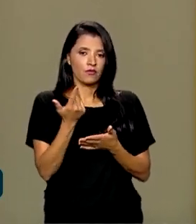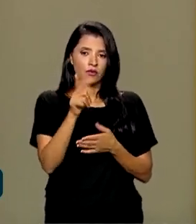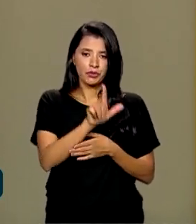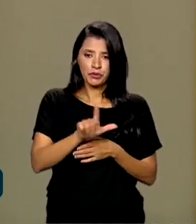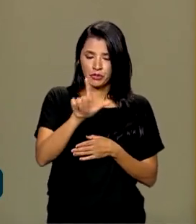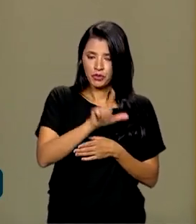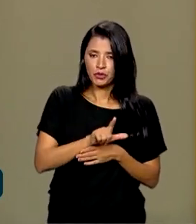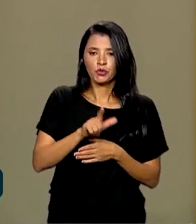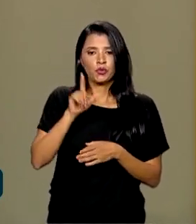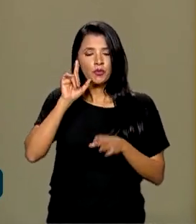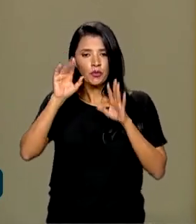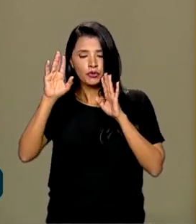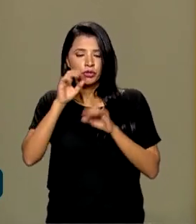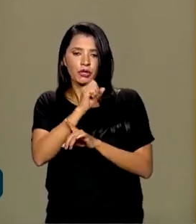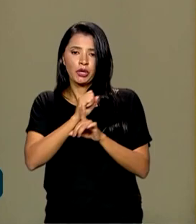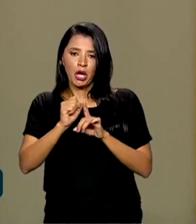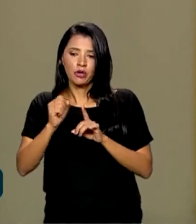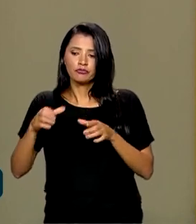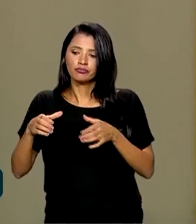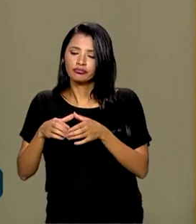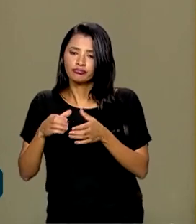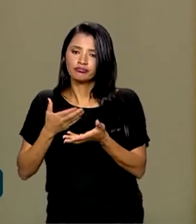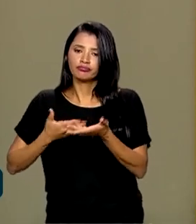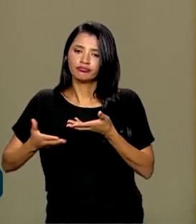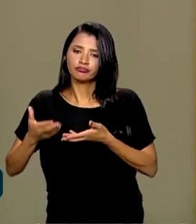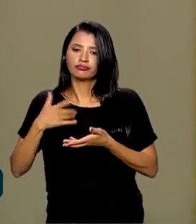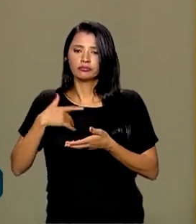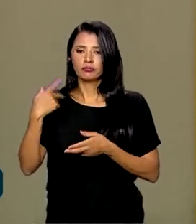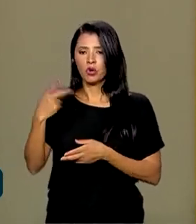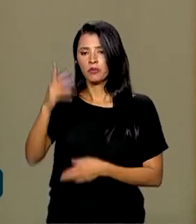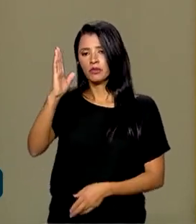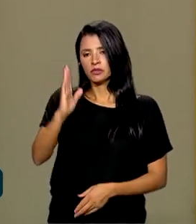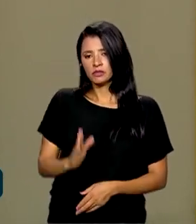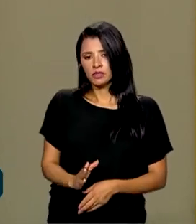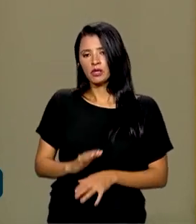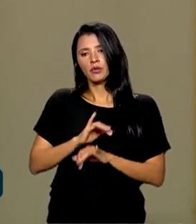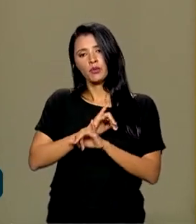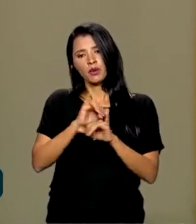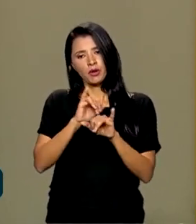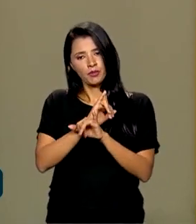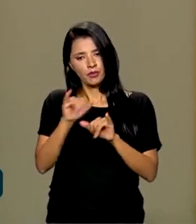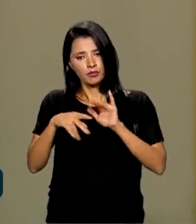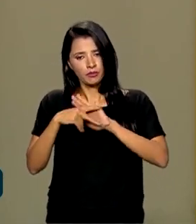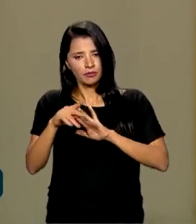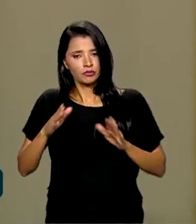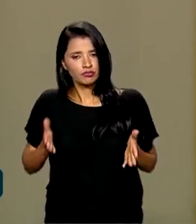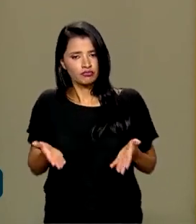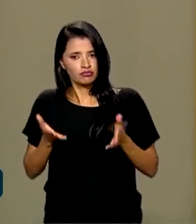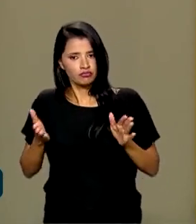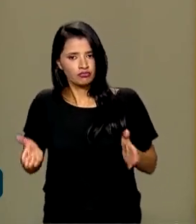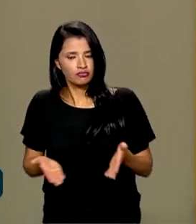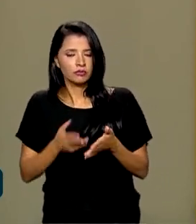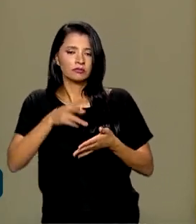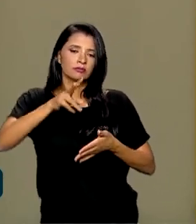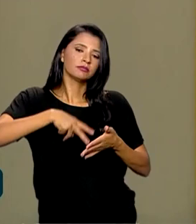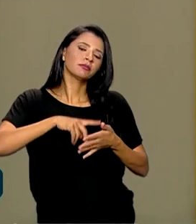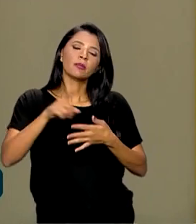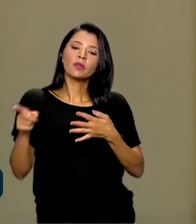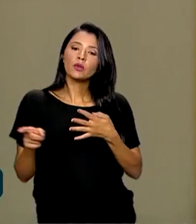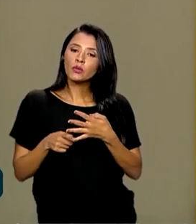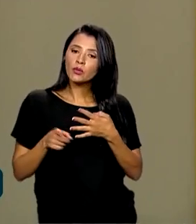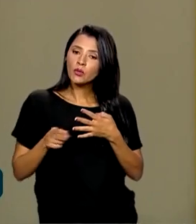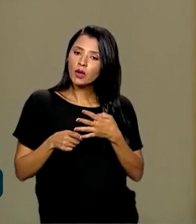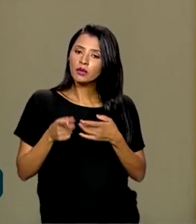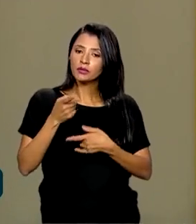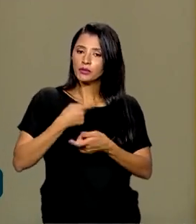no imaginário social e coletivo brasileiro, então campanhas, né, de promoção promoção da leitura. E um quarto eixo que é da